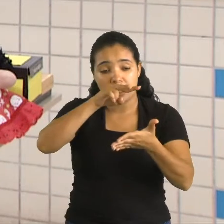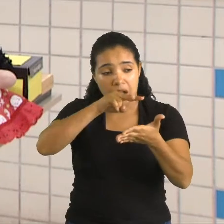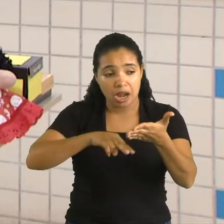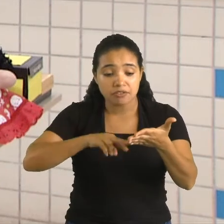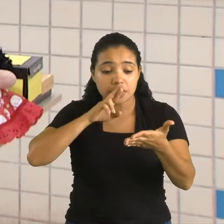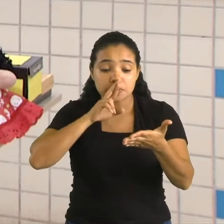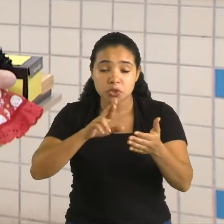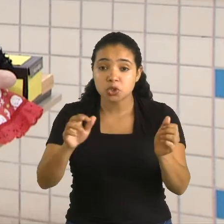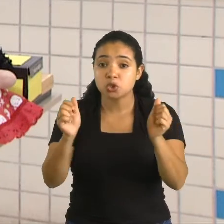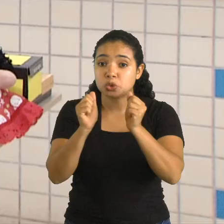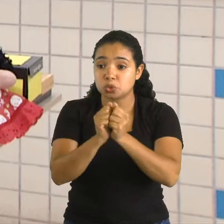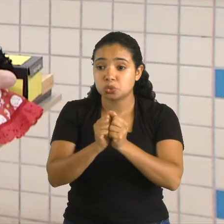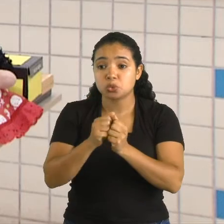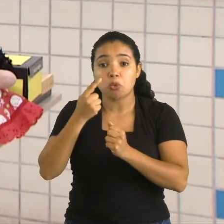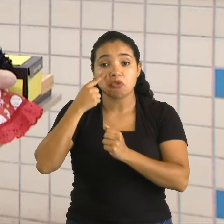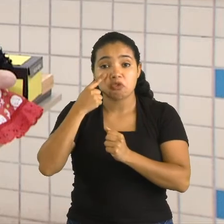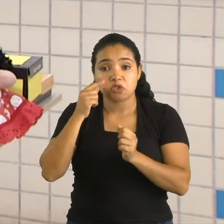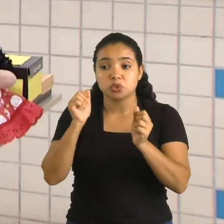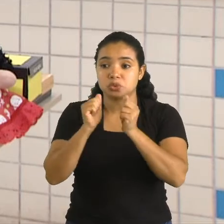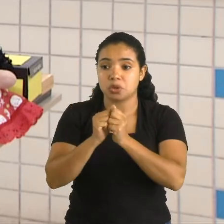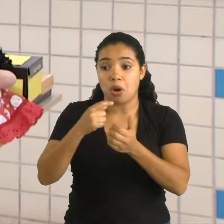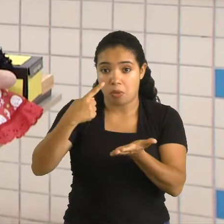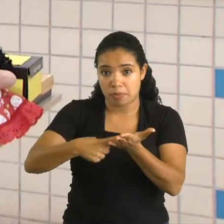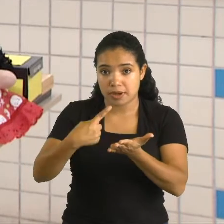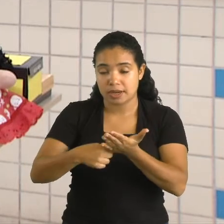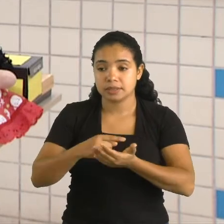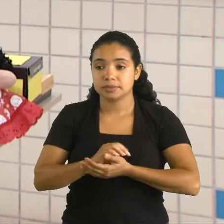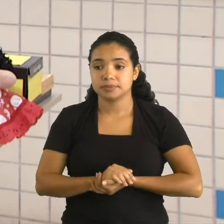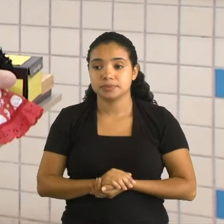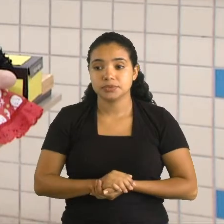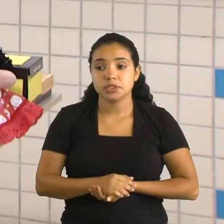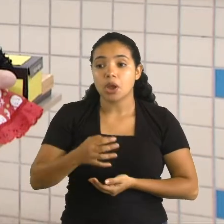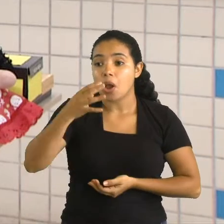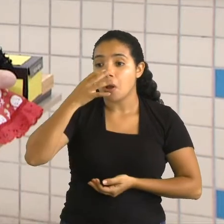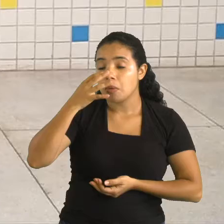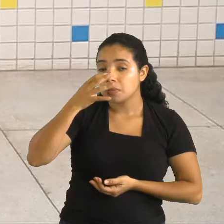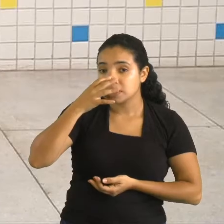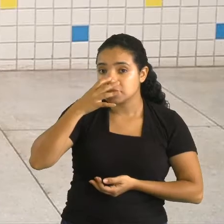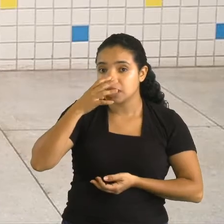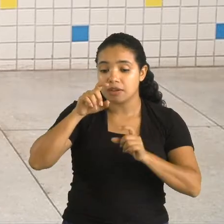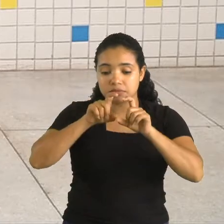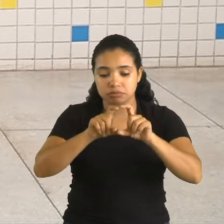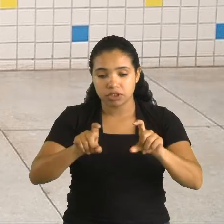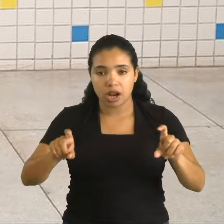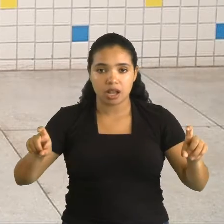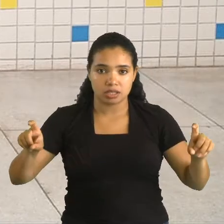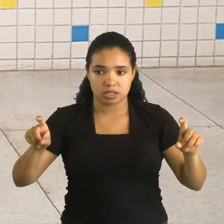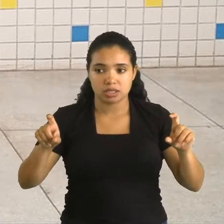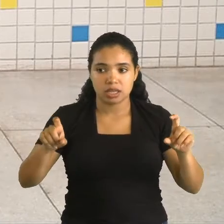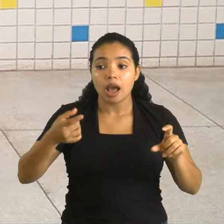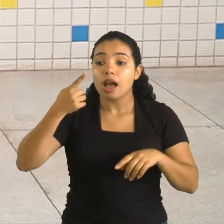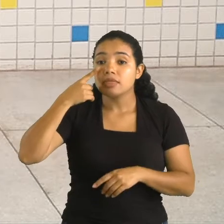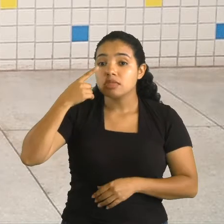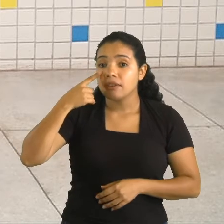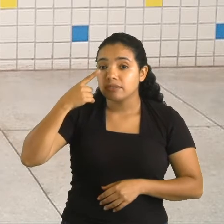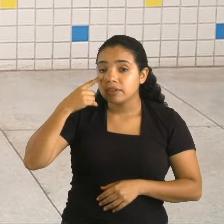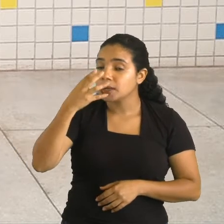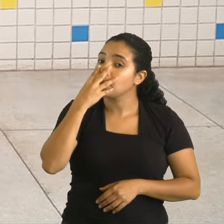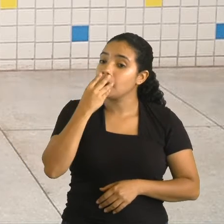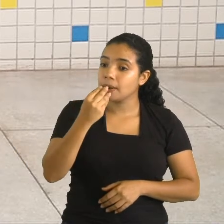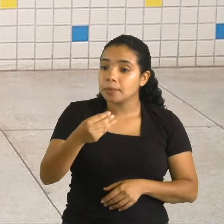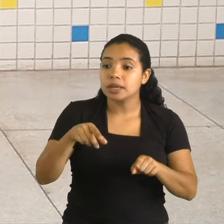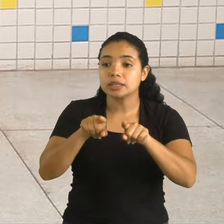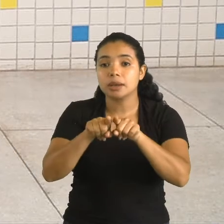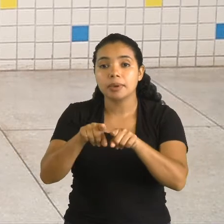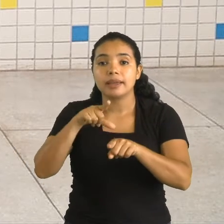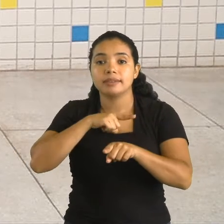vai estar bem aqui dessa vez. Combinado? Observa bem a frase. Tá vendo, dona Raposa?